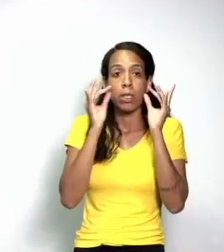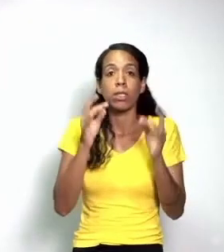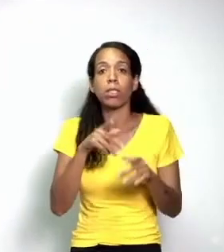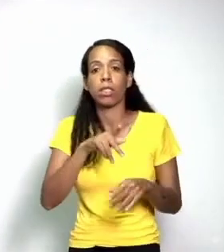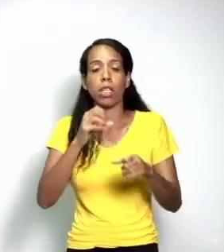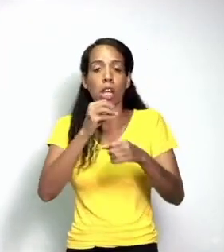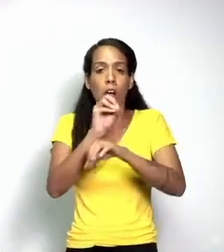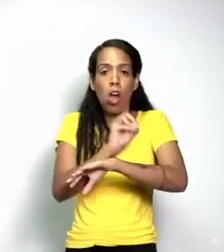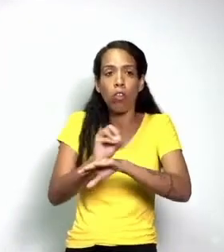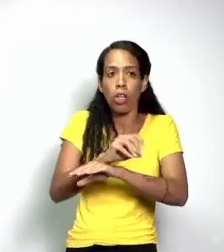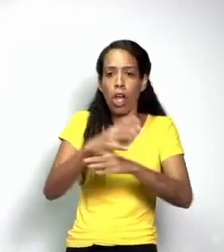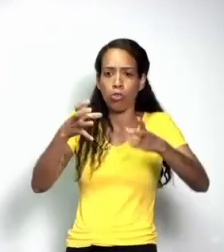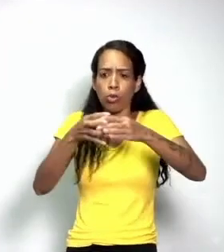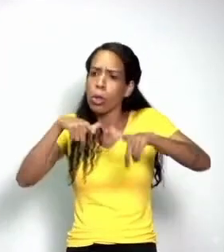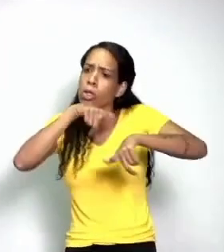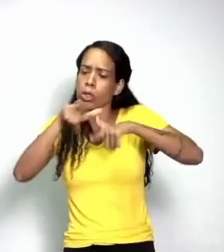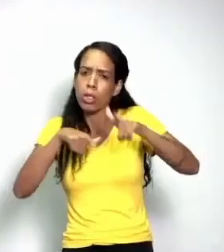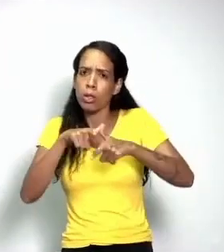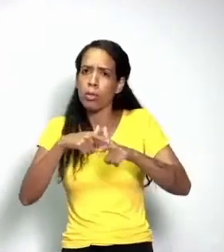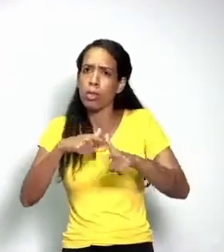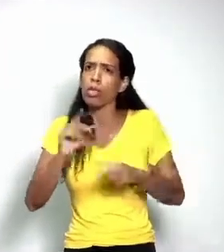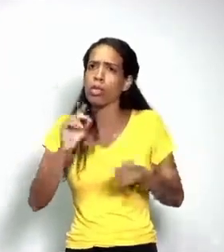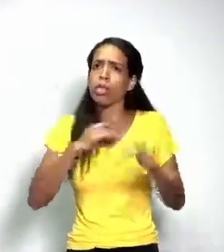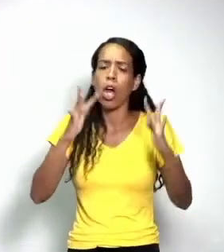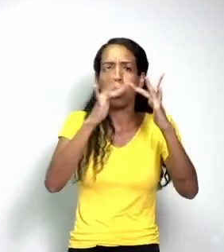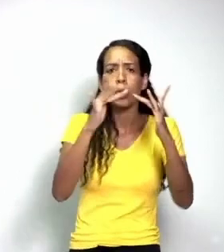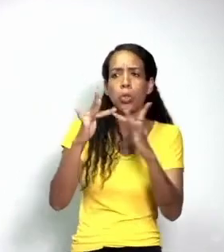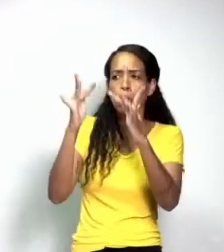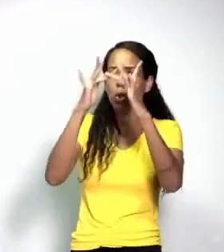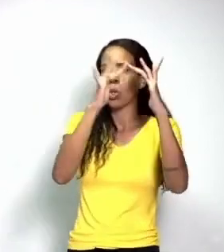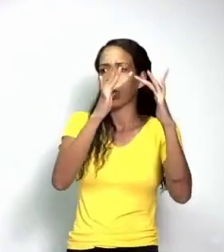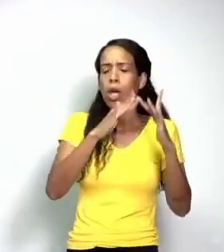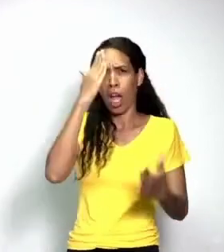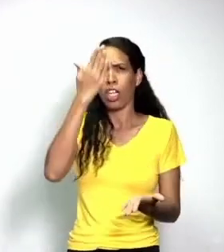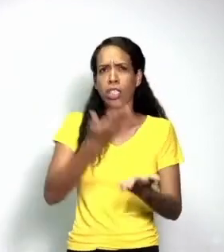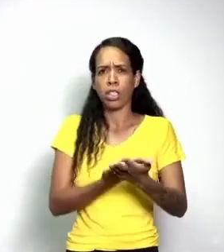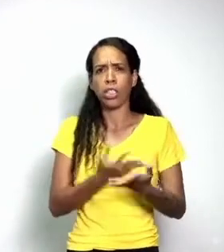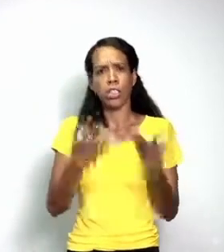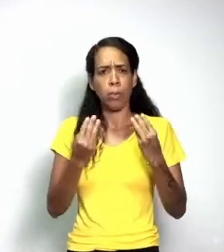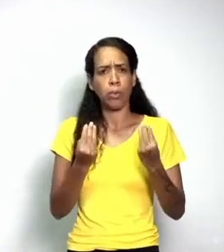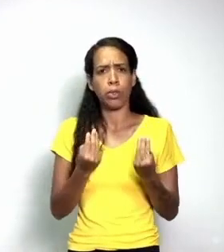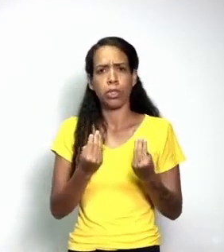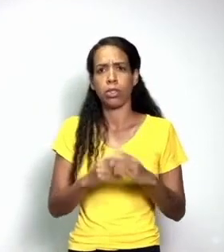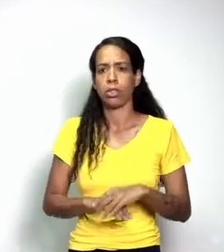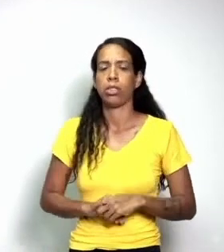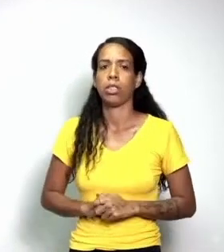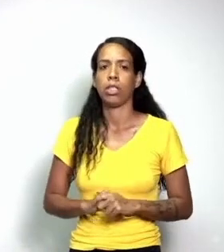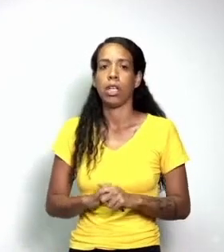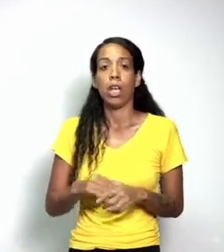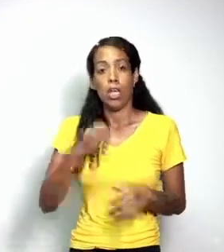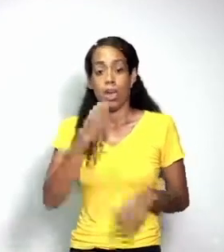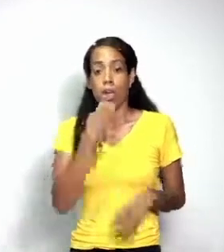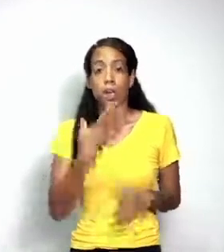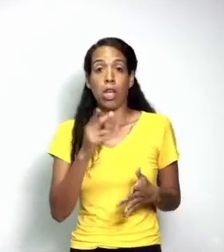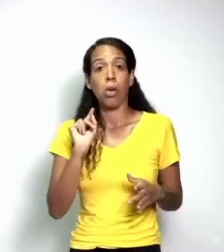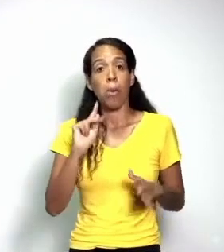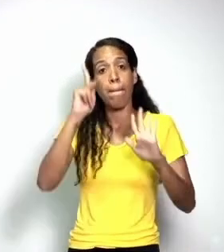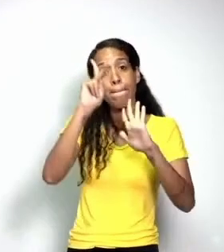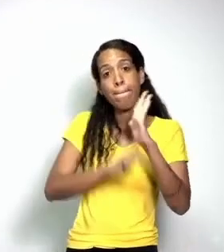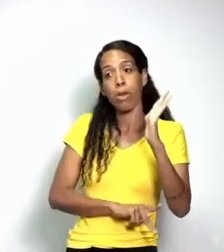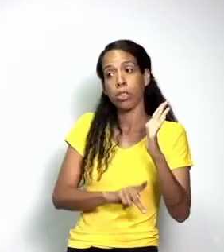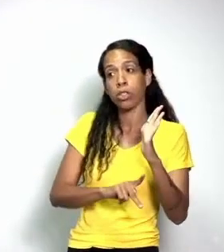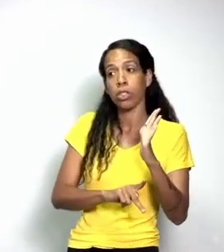da nossa equipe, a partir das nossas relações, né? Então a gente acredita muito nisso. Bom, esse projeto ele conta